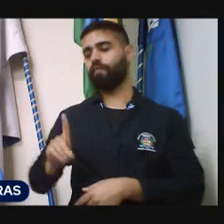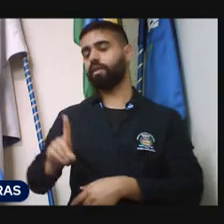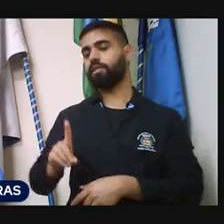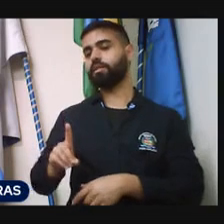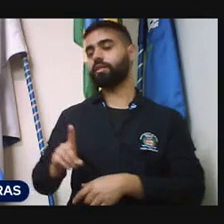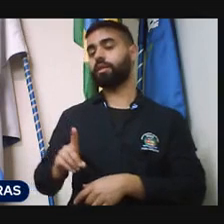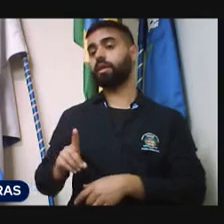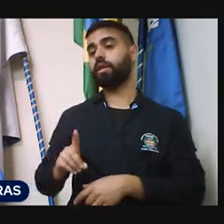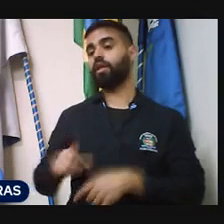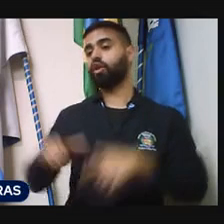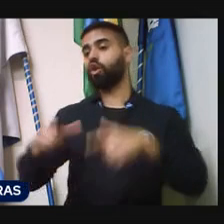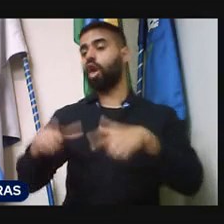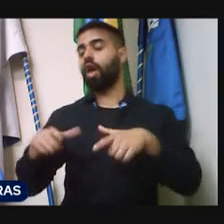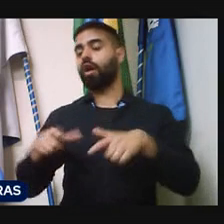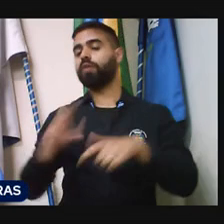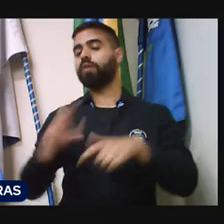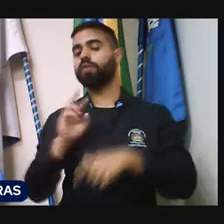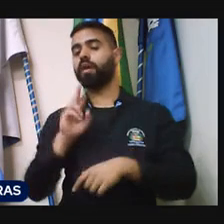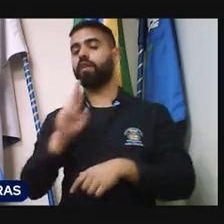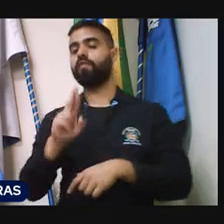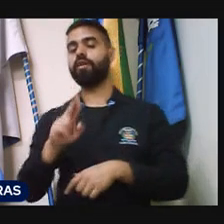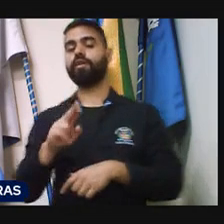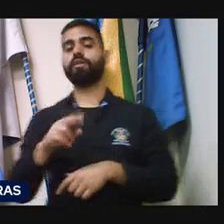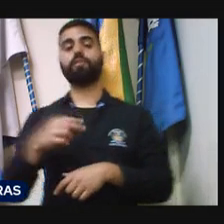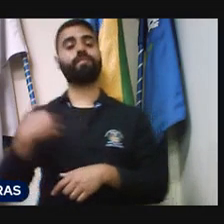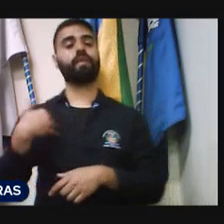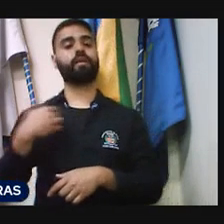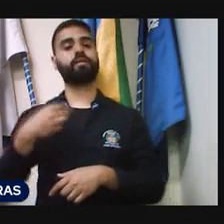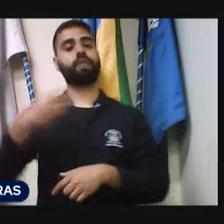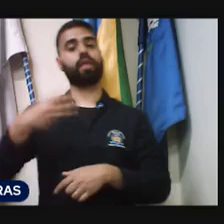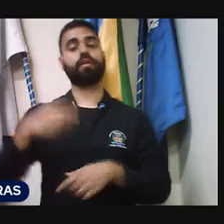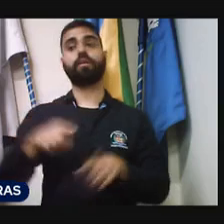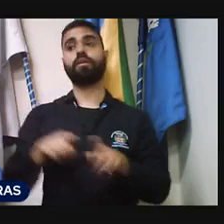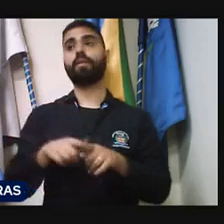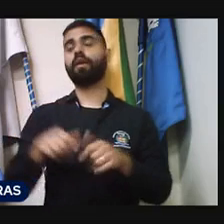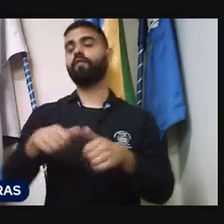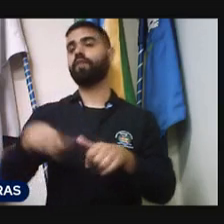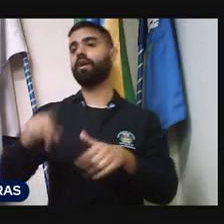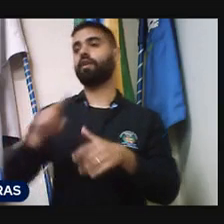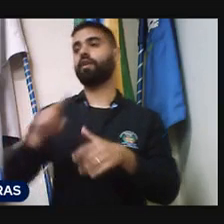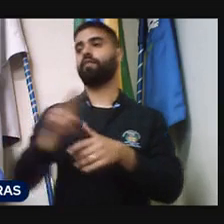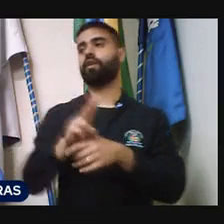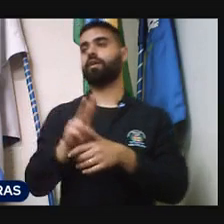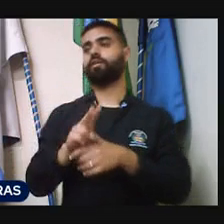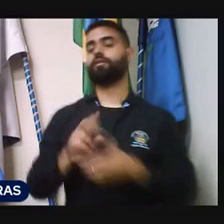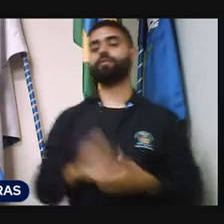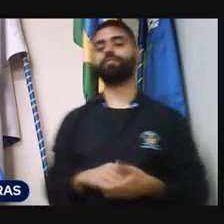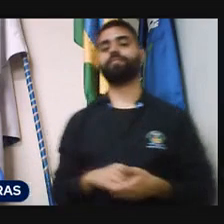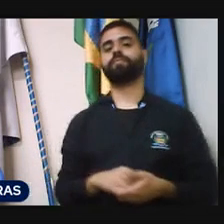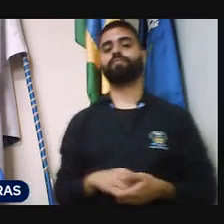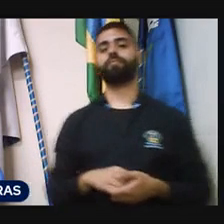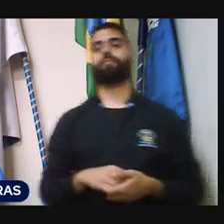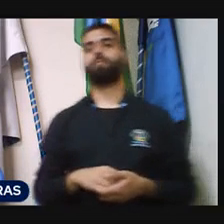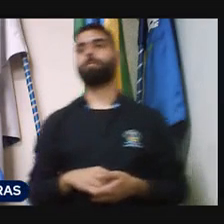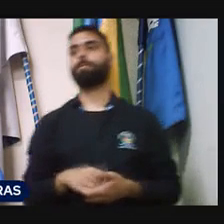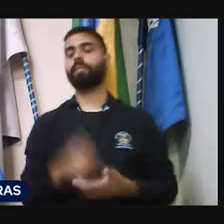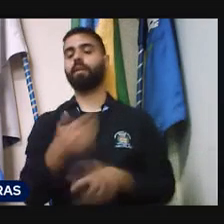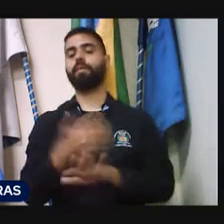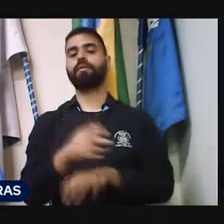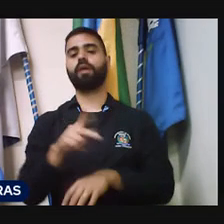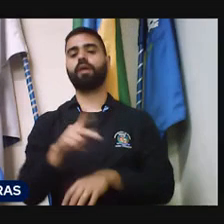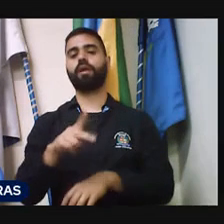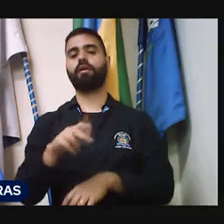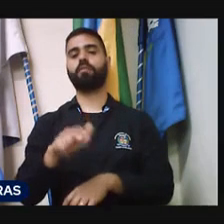no espaço do centro de referência da peça idade sede da secretaria de esporte e lazer Praça Paulo de